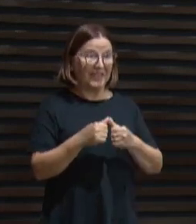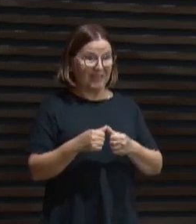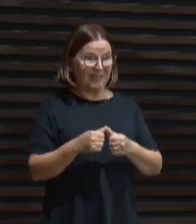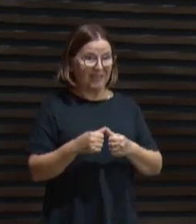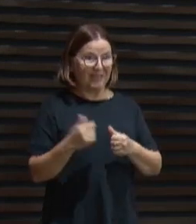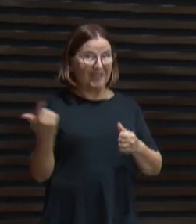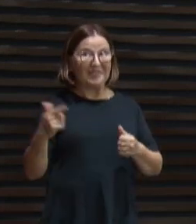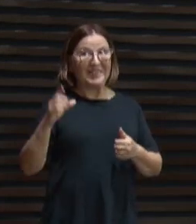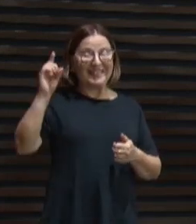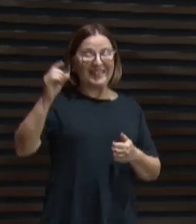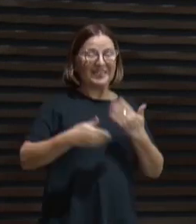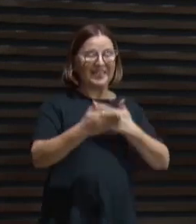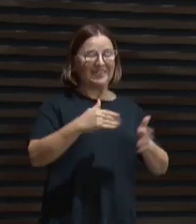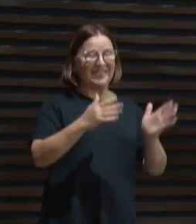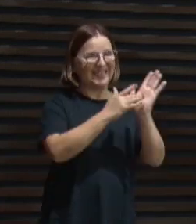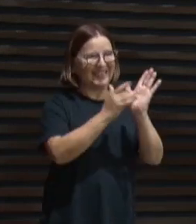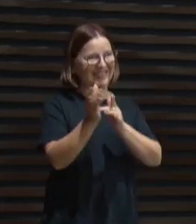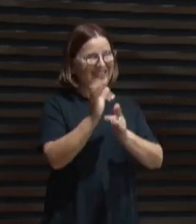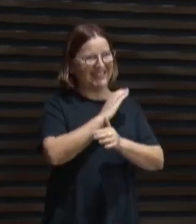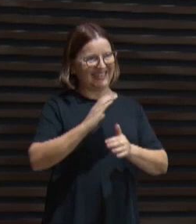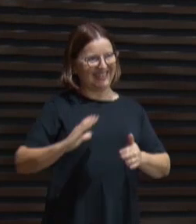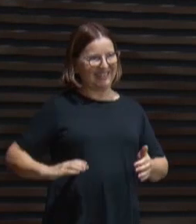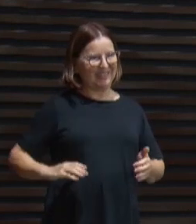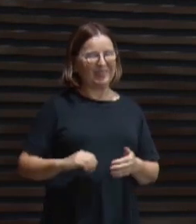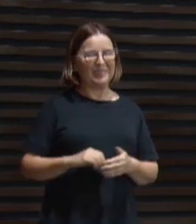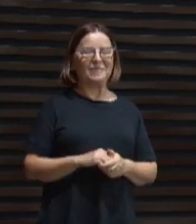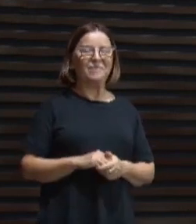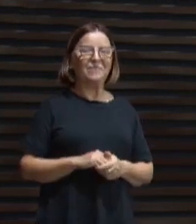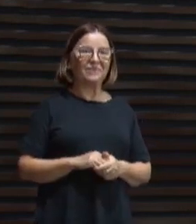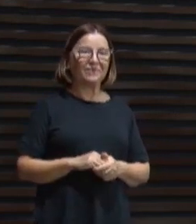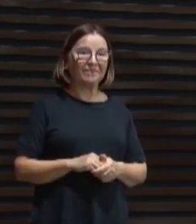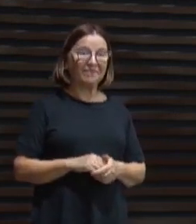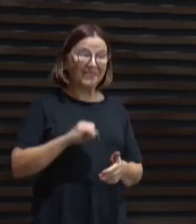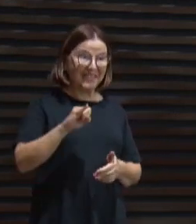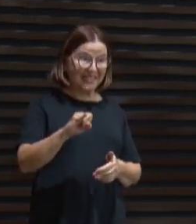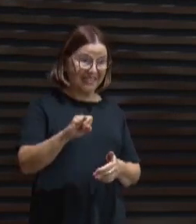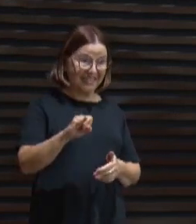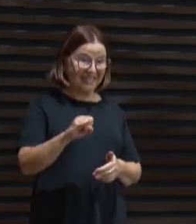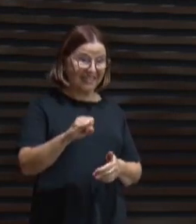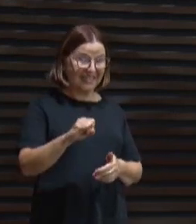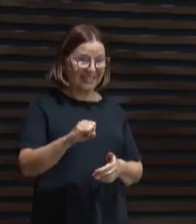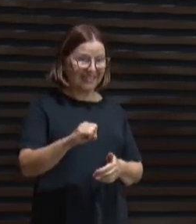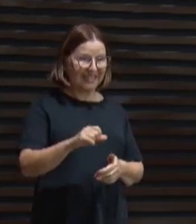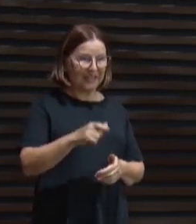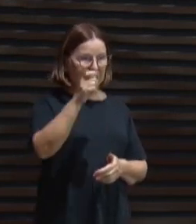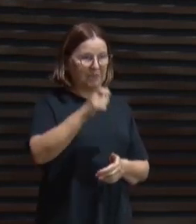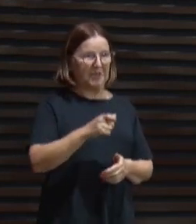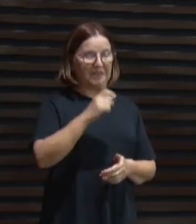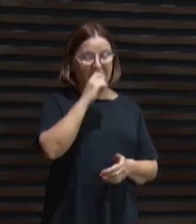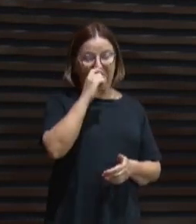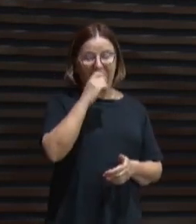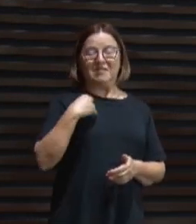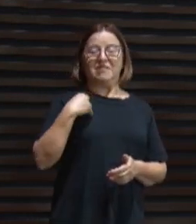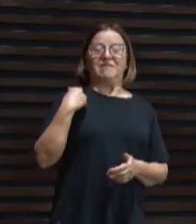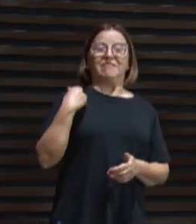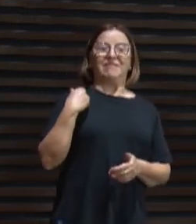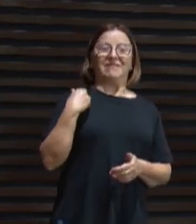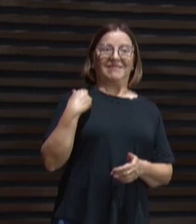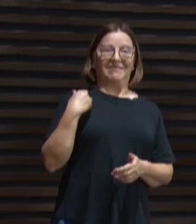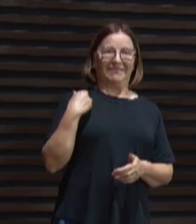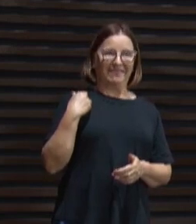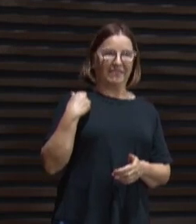Jesus Cristo. Daí o ditado: se alguém se orgulha,